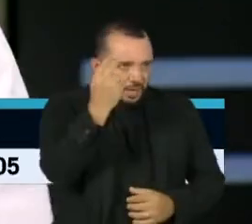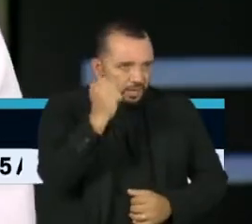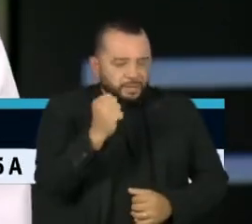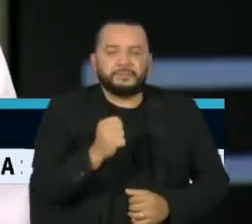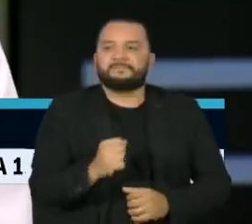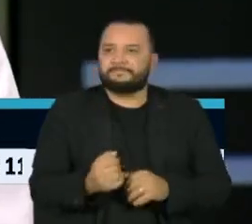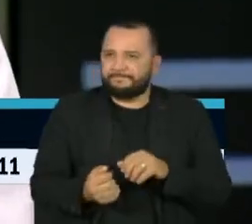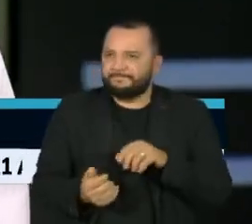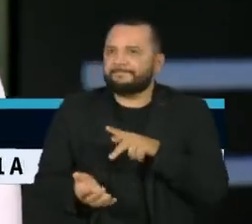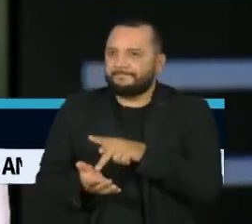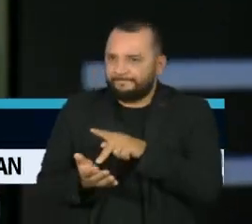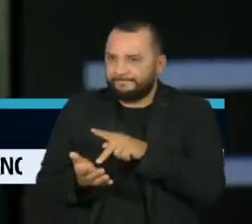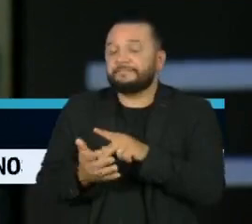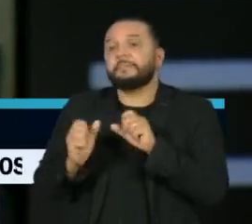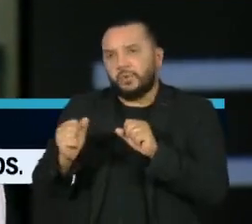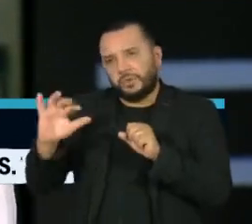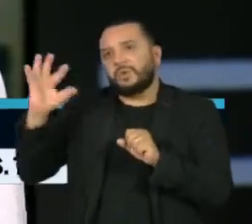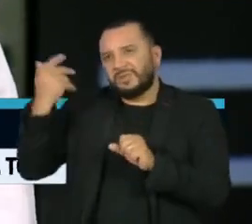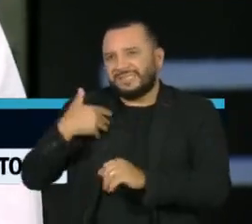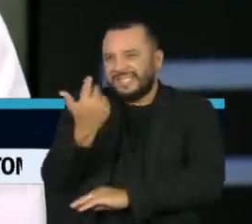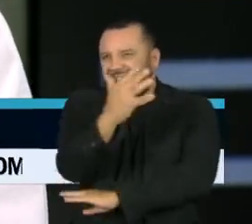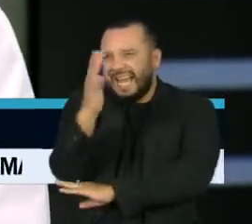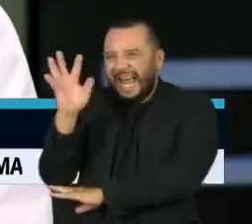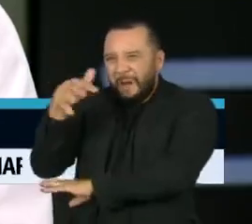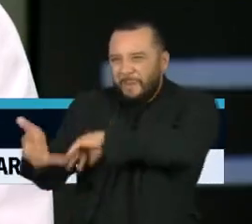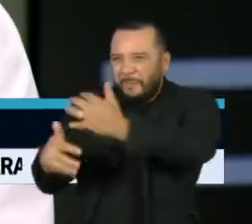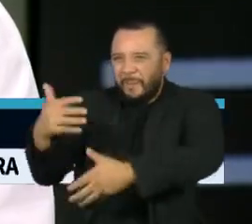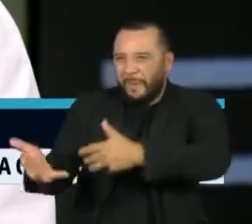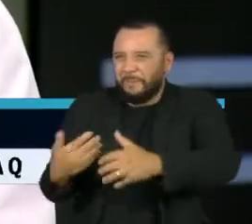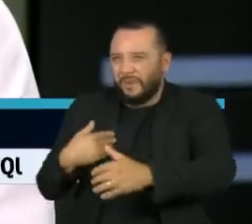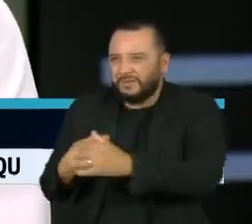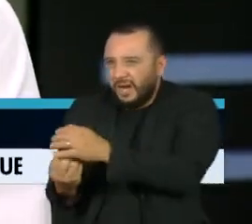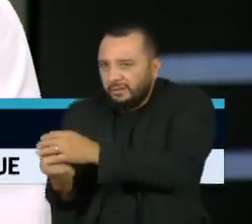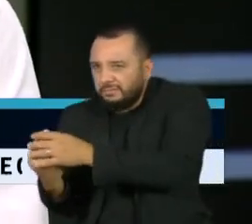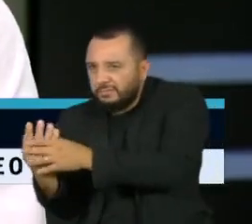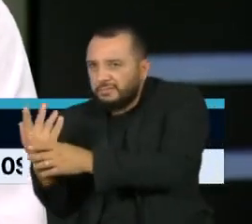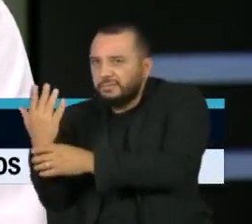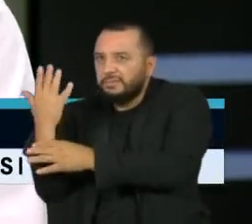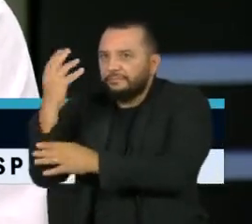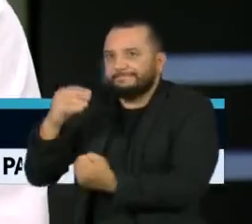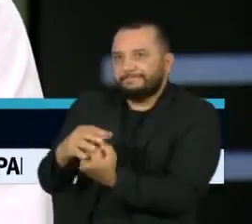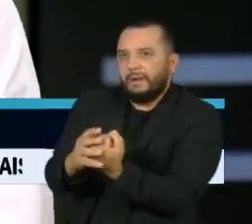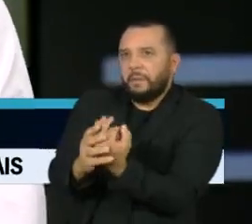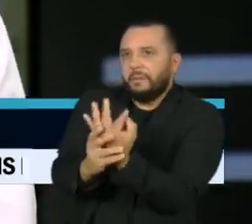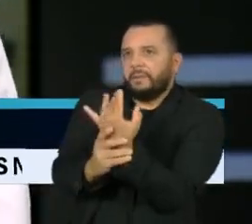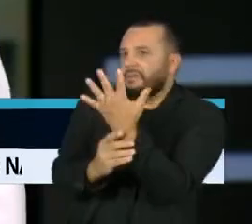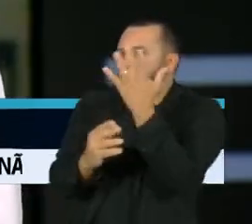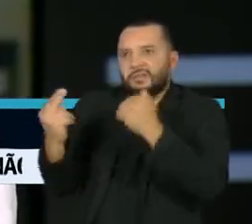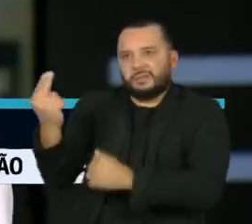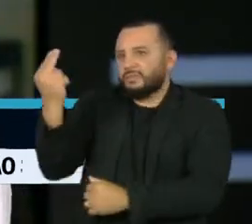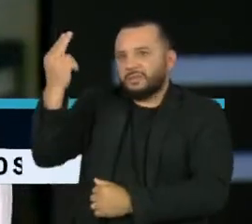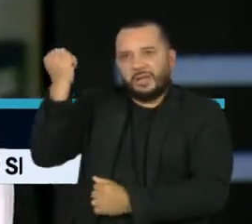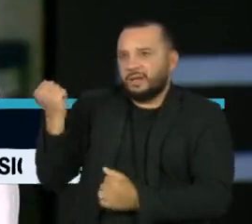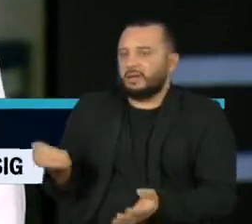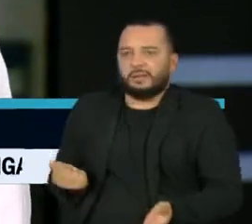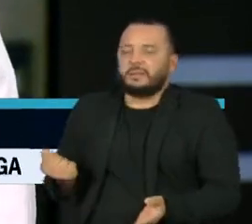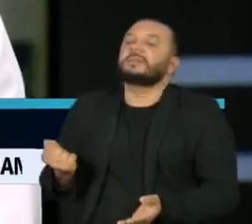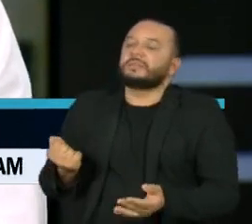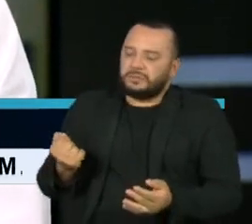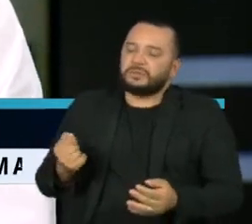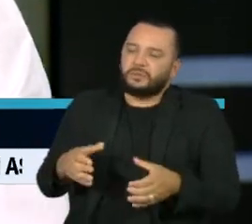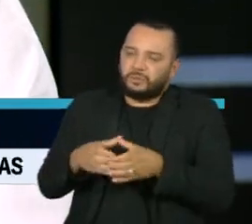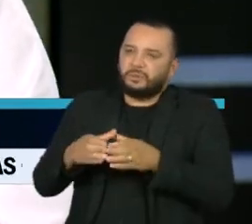ponto em que é o ponto do não retorno. E é o que os cientistas e a comunidade científica está discutindo há muito